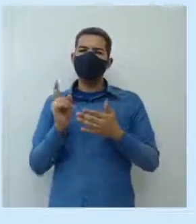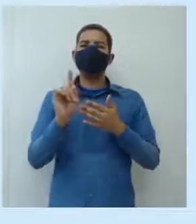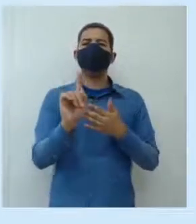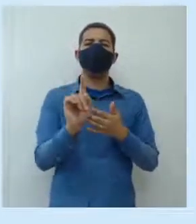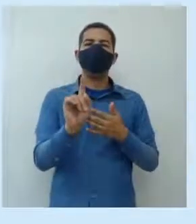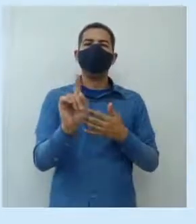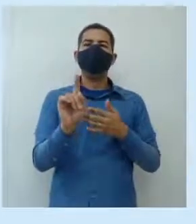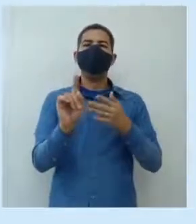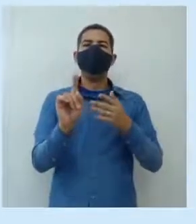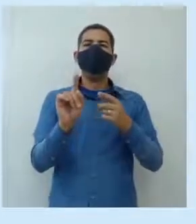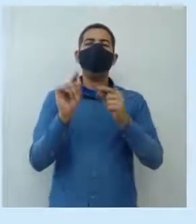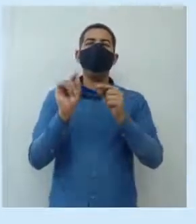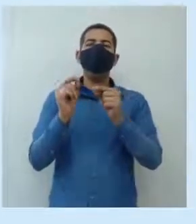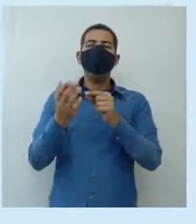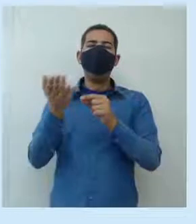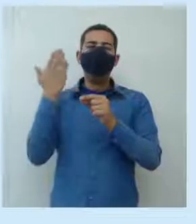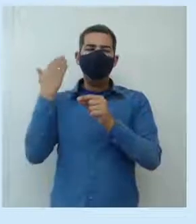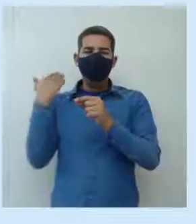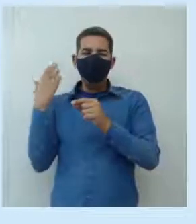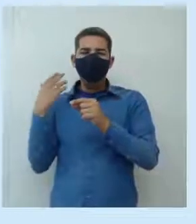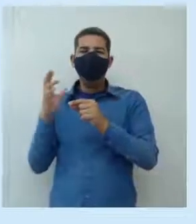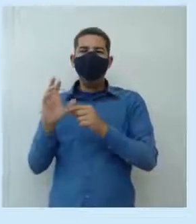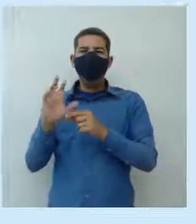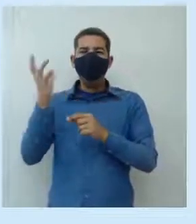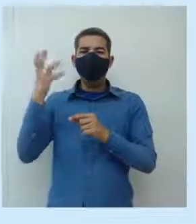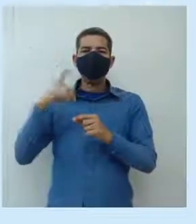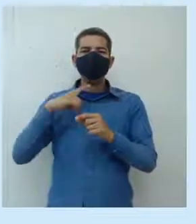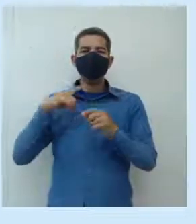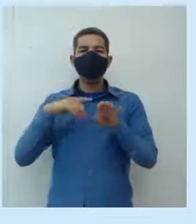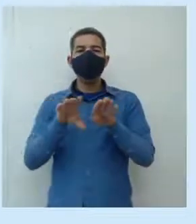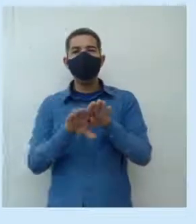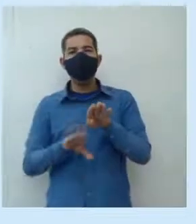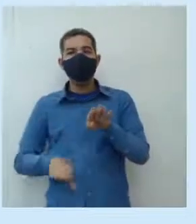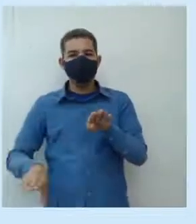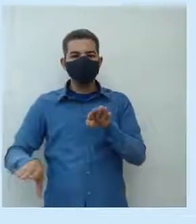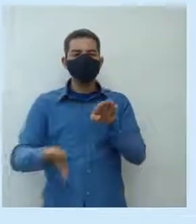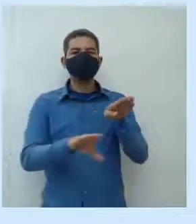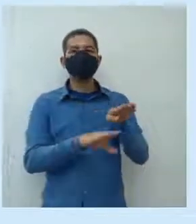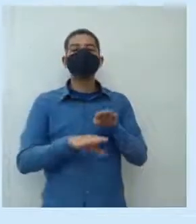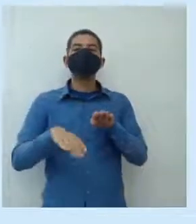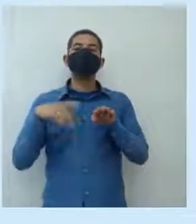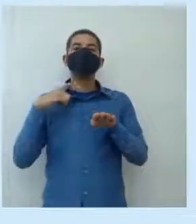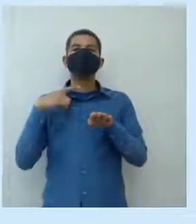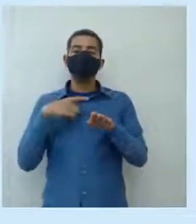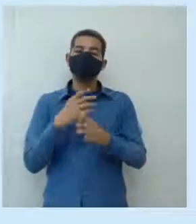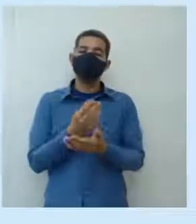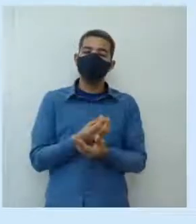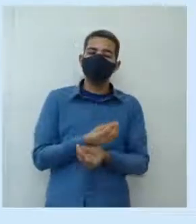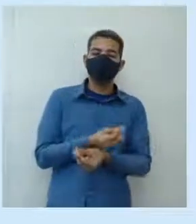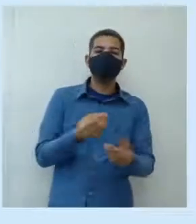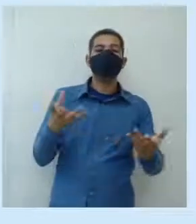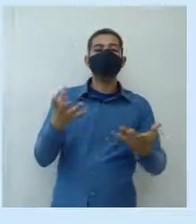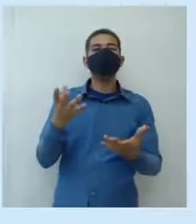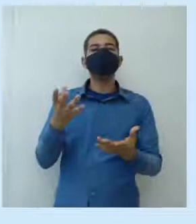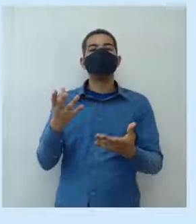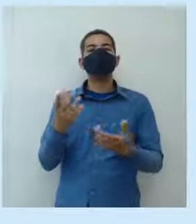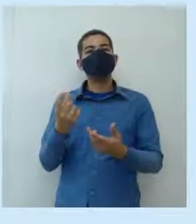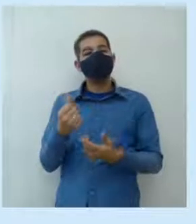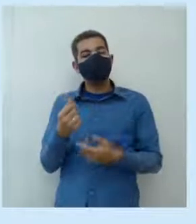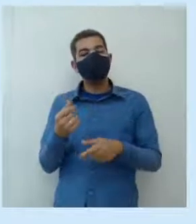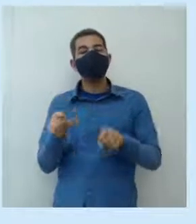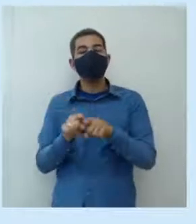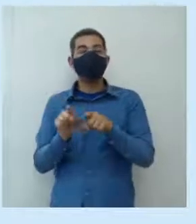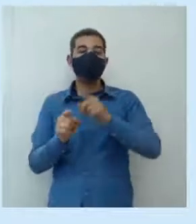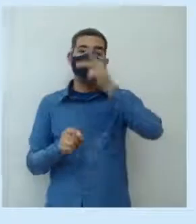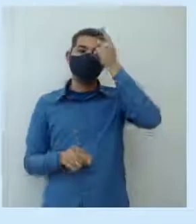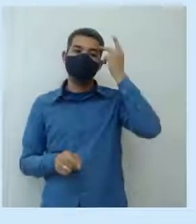que aconteceu. A gente sabe que essas desigualdades ela vai estar ligada à distribuição tanto de renda quanto de pessoas. Então, são